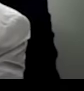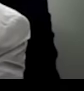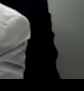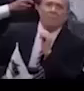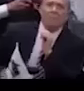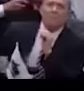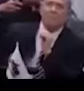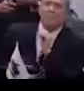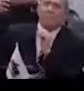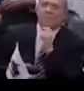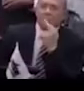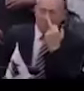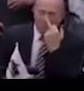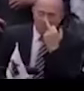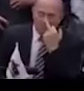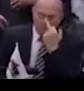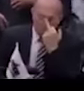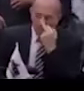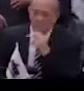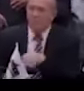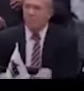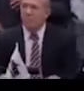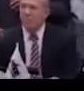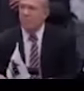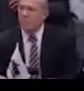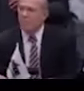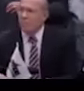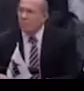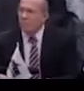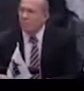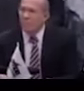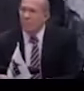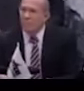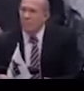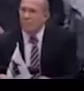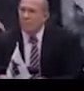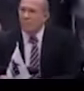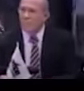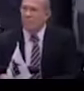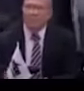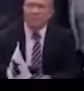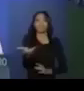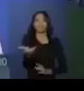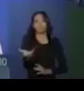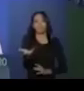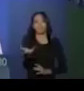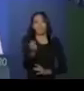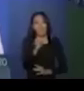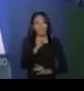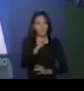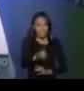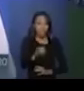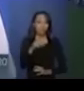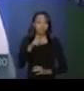retaliação à chefe do Executivo. O PMDB se retira da base do governo da presidenta Dilma Rousseff. Se